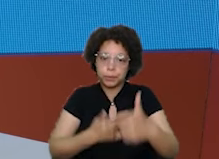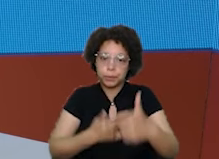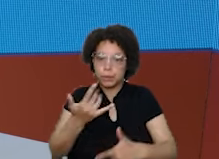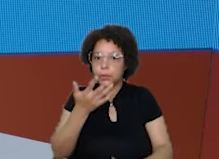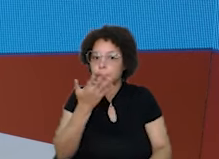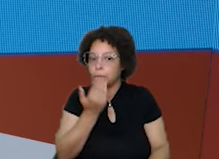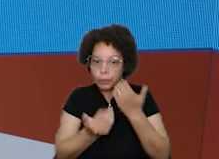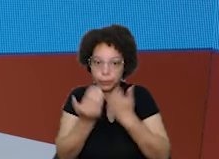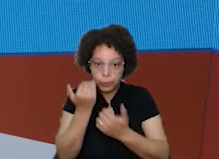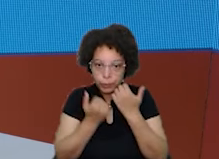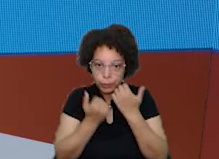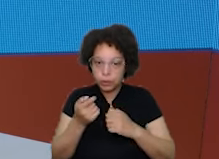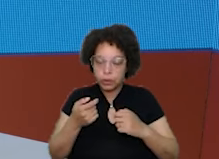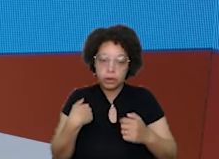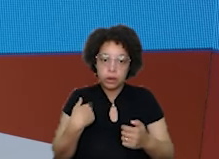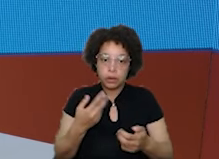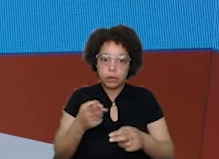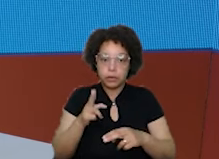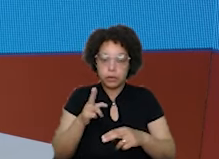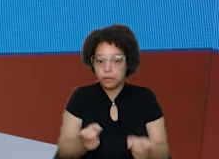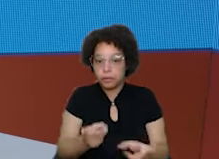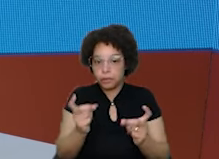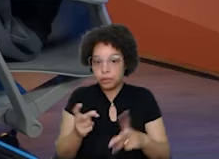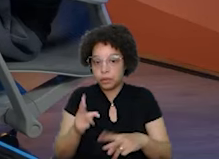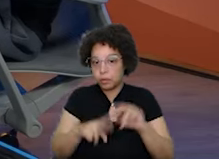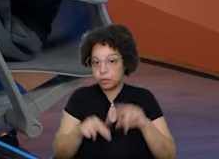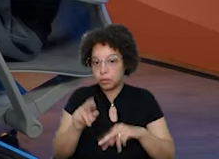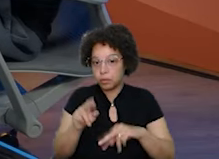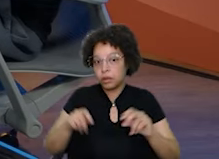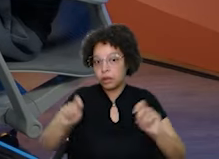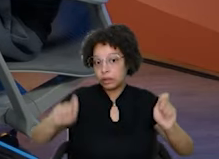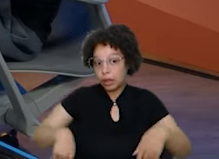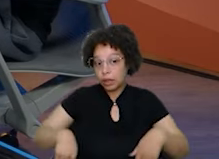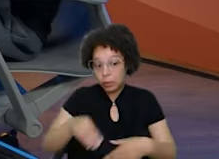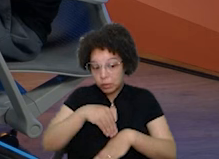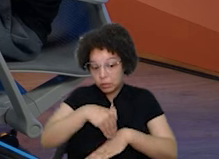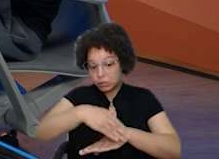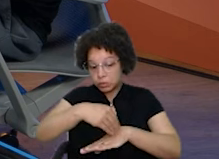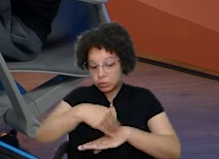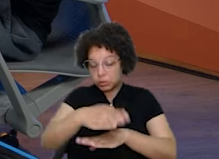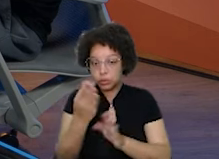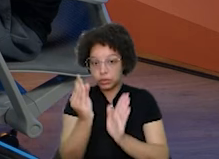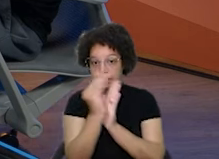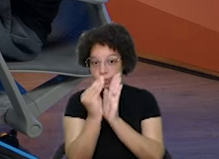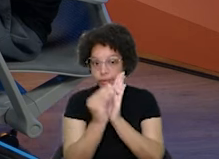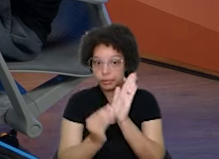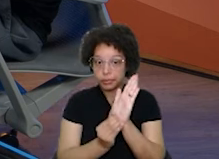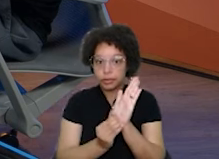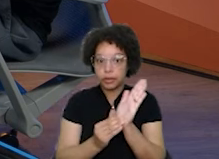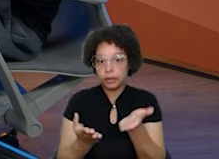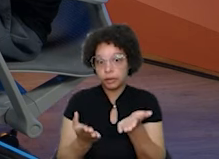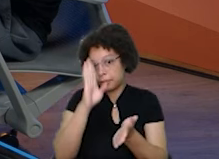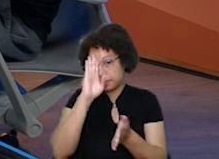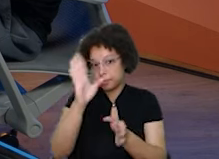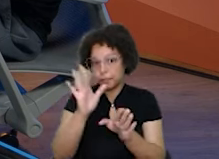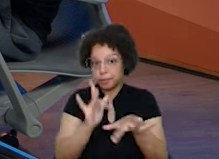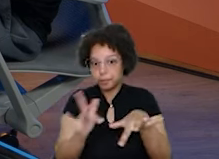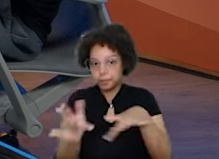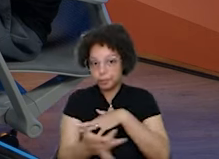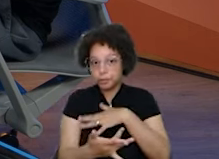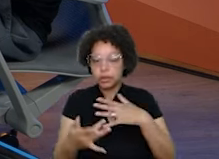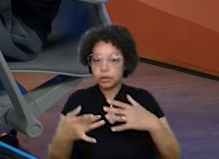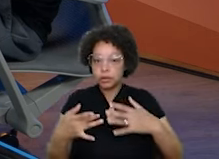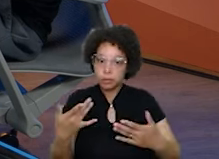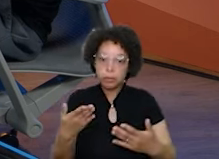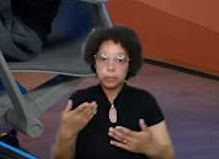fazer se eu vendo um produto eu posso dar uma sugestão de cardápio para aquele cliente através de uma rede social Porque de fato é aquilo